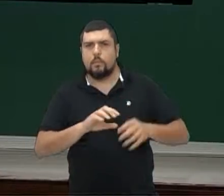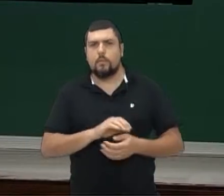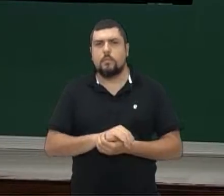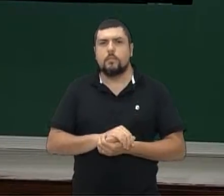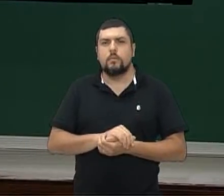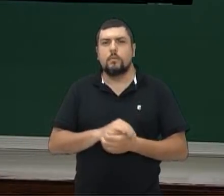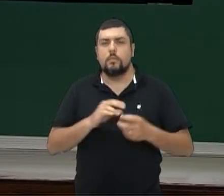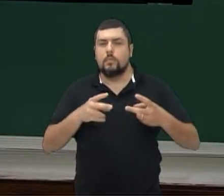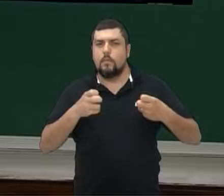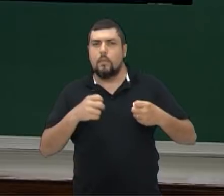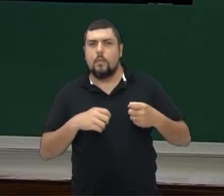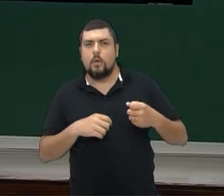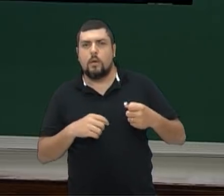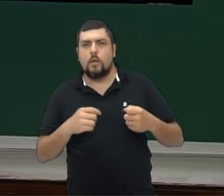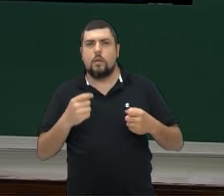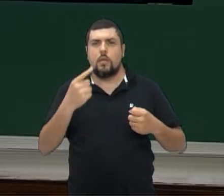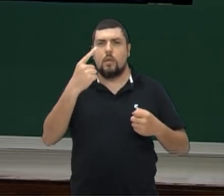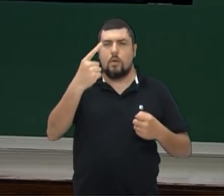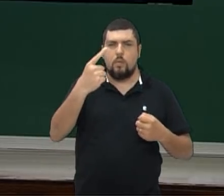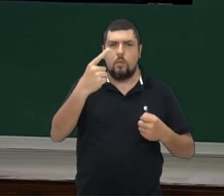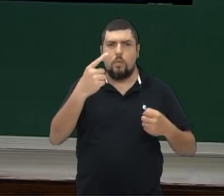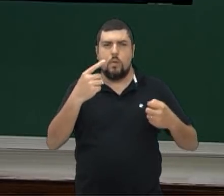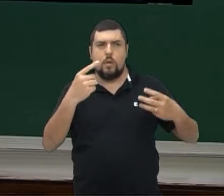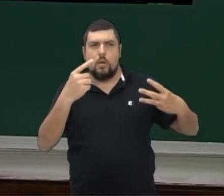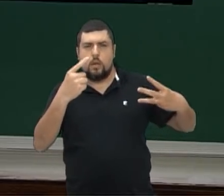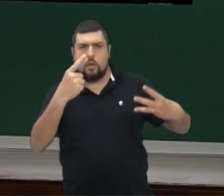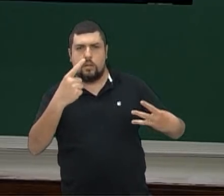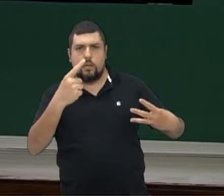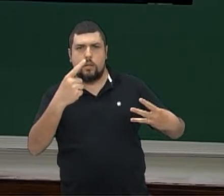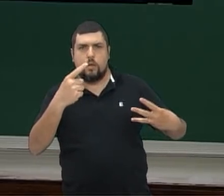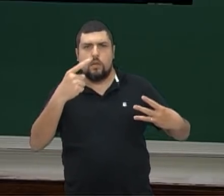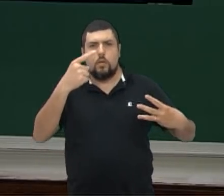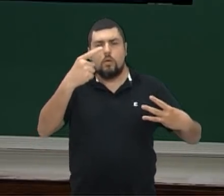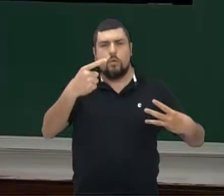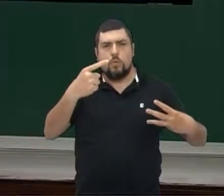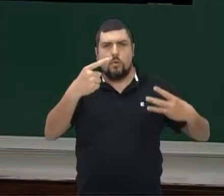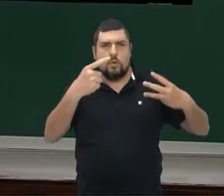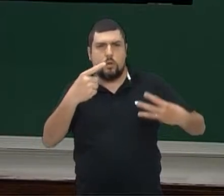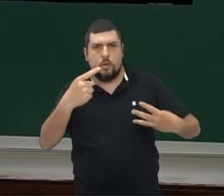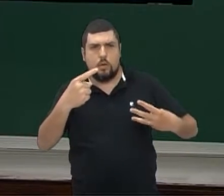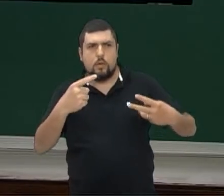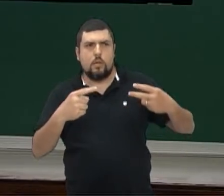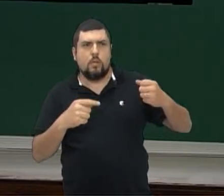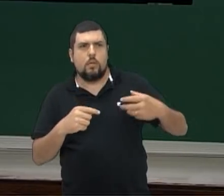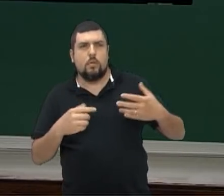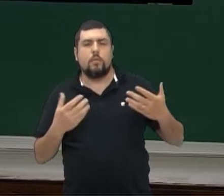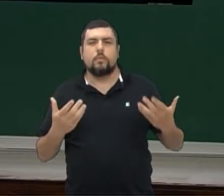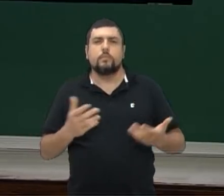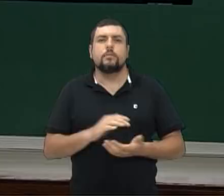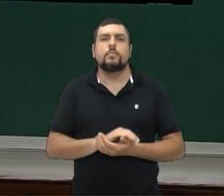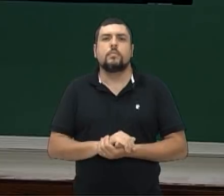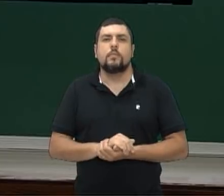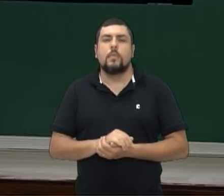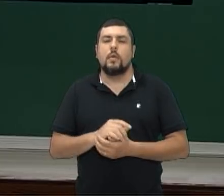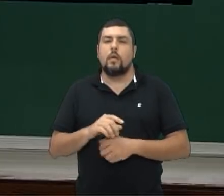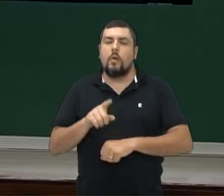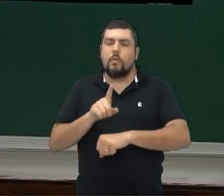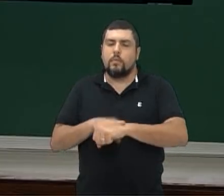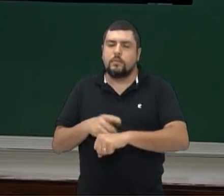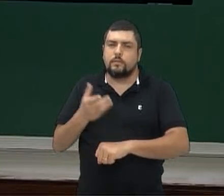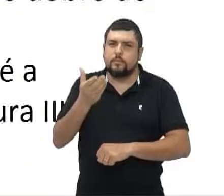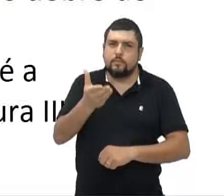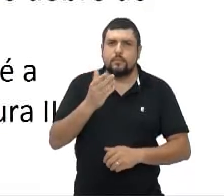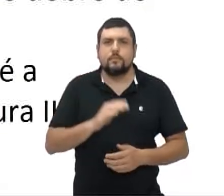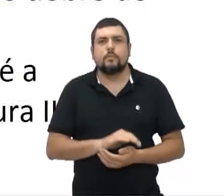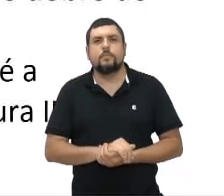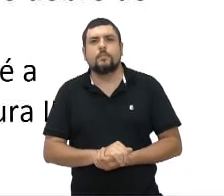da figura 1 e 3, tem a identificação aqui para ficar mais fácil para vocês, ok? Um tempo para tentar